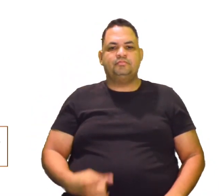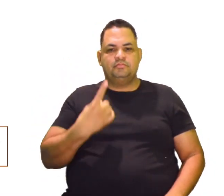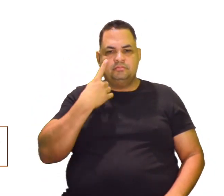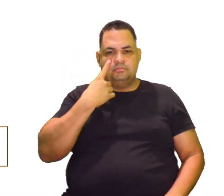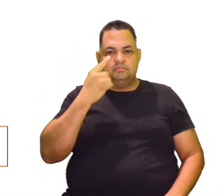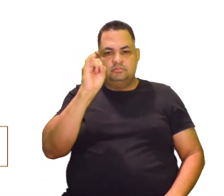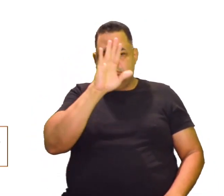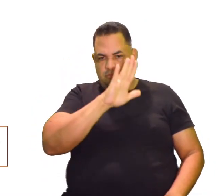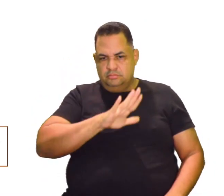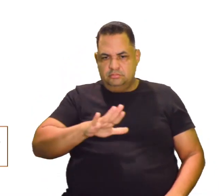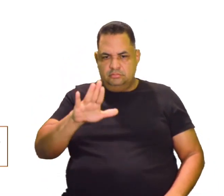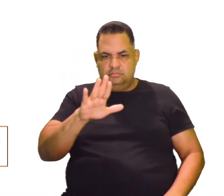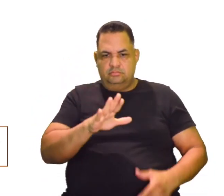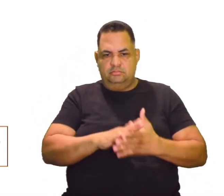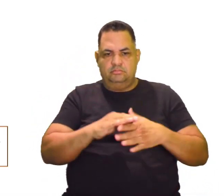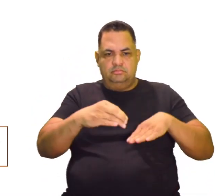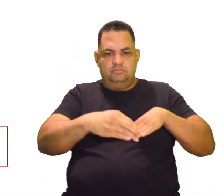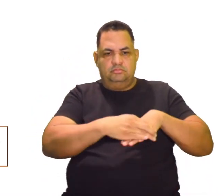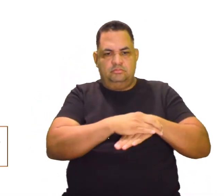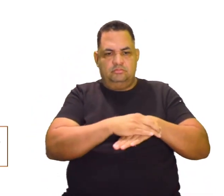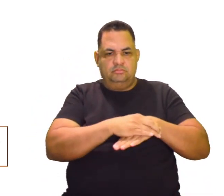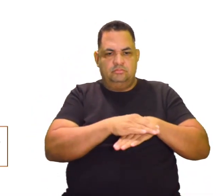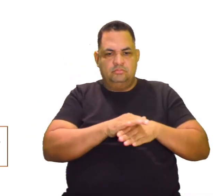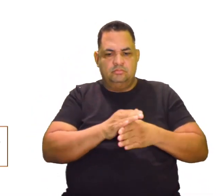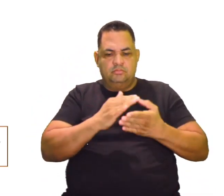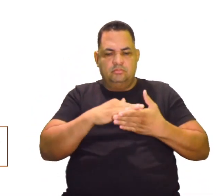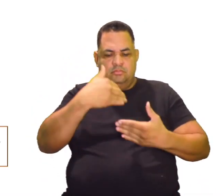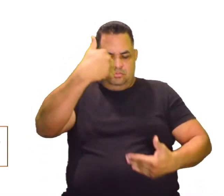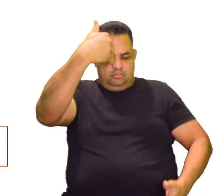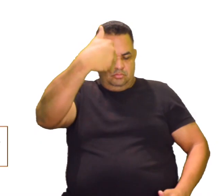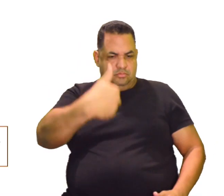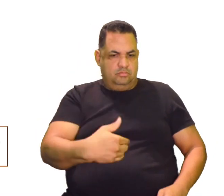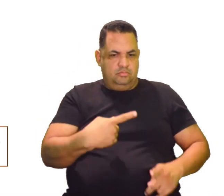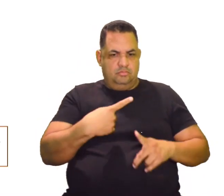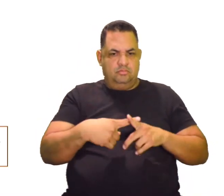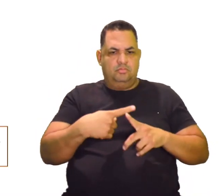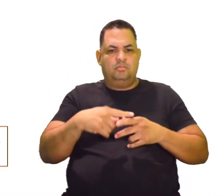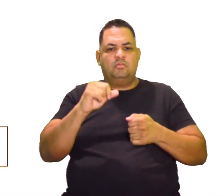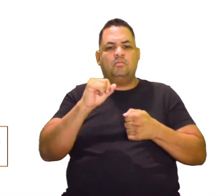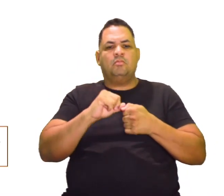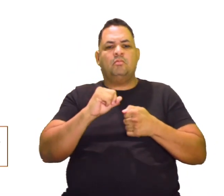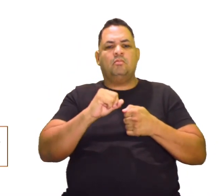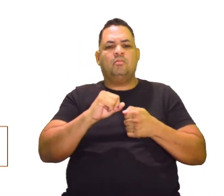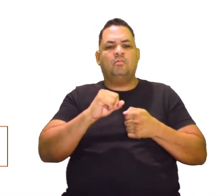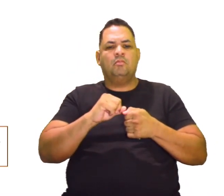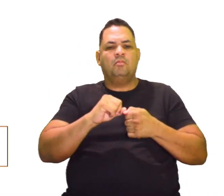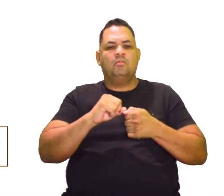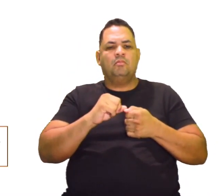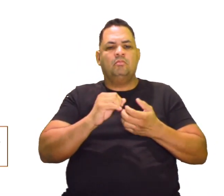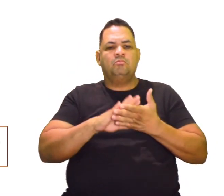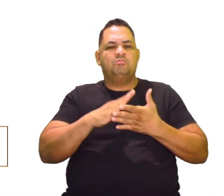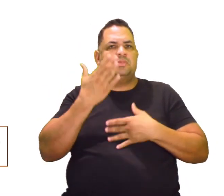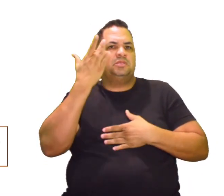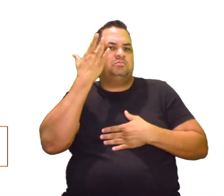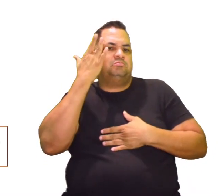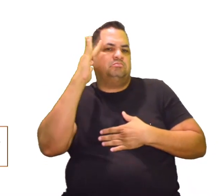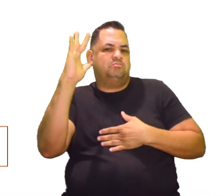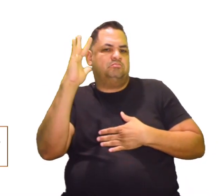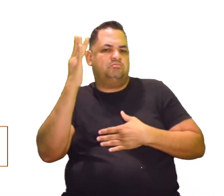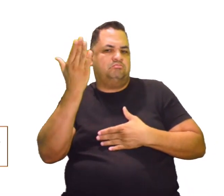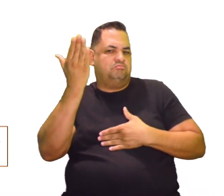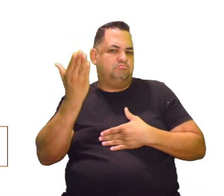isso, que os pés estão sempre... Isso por quê, professora? Por que eles faziam assim? Porque não dominavam, né? Os artistas